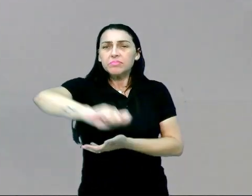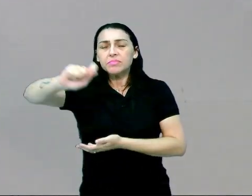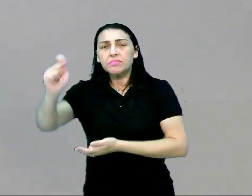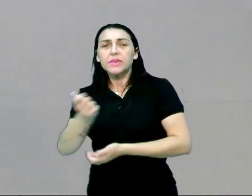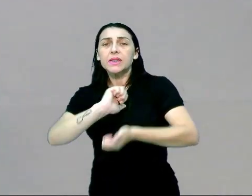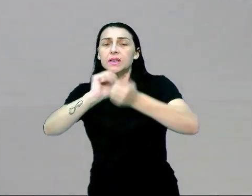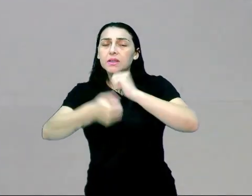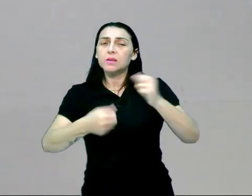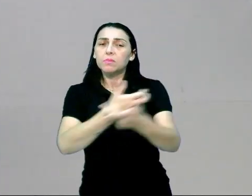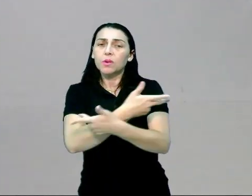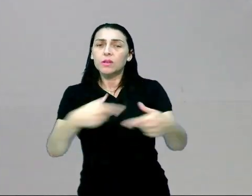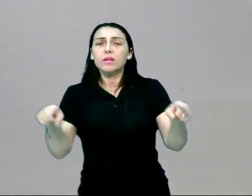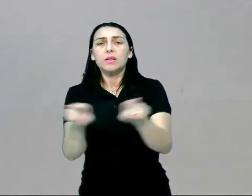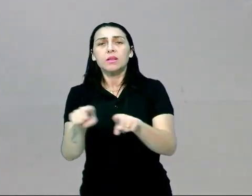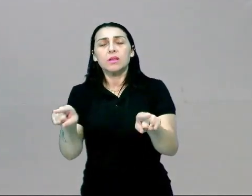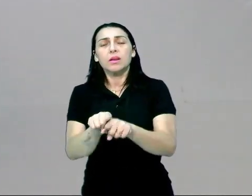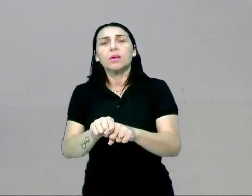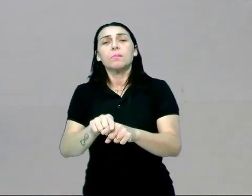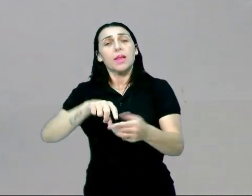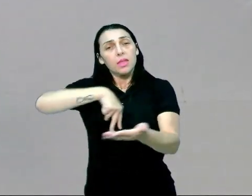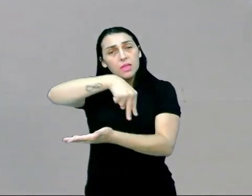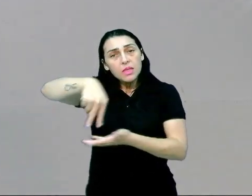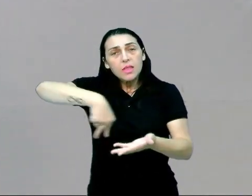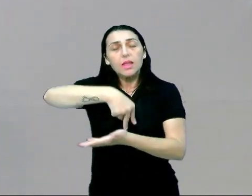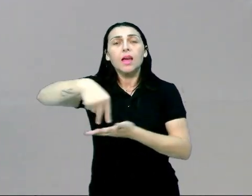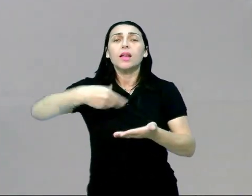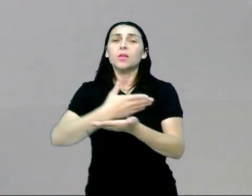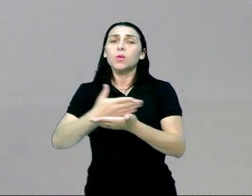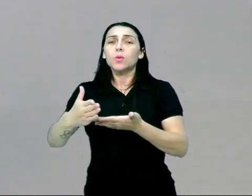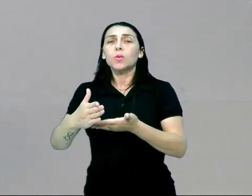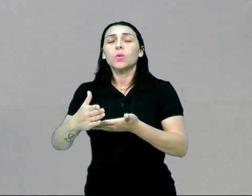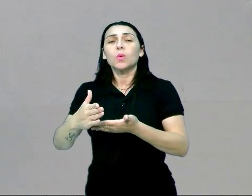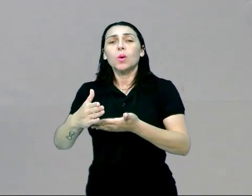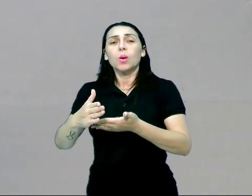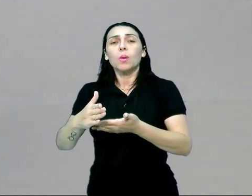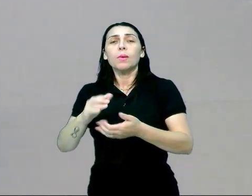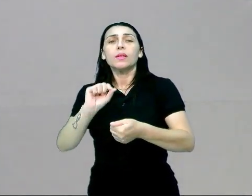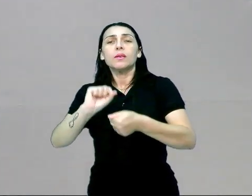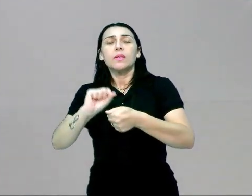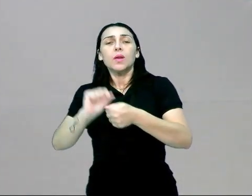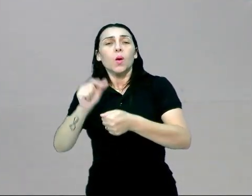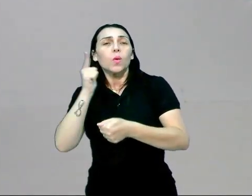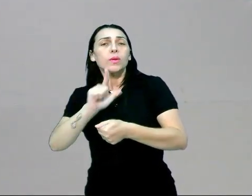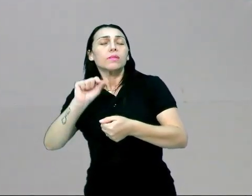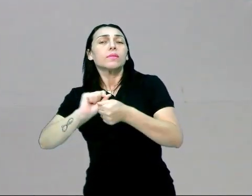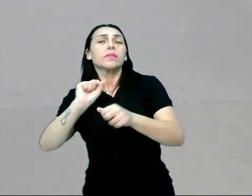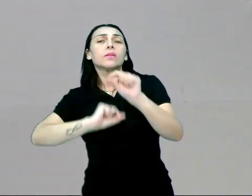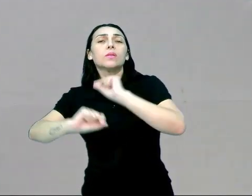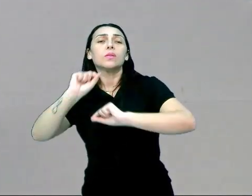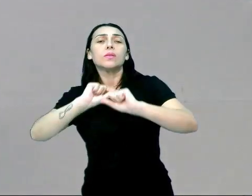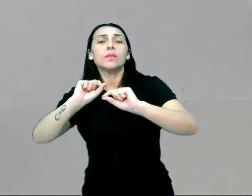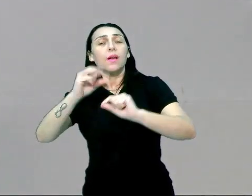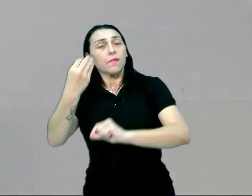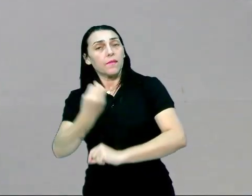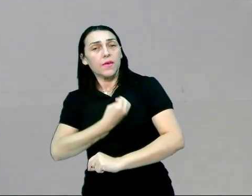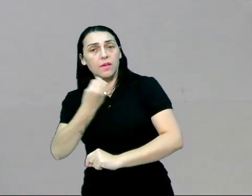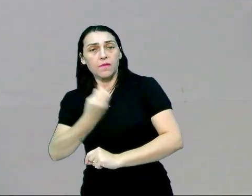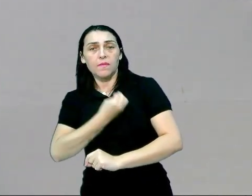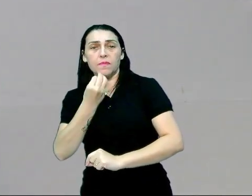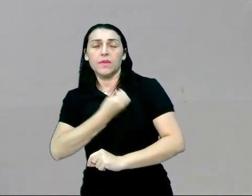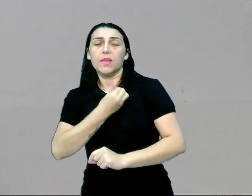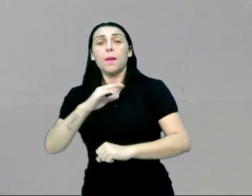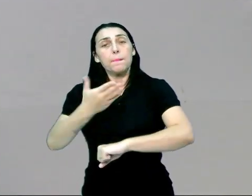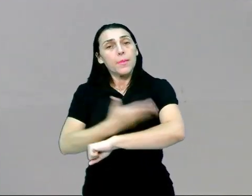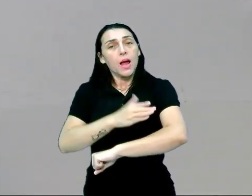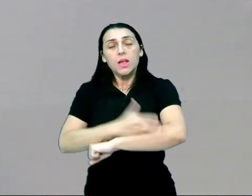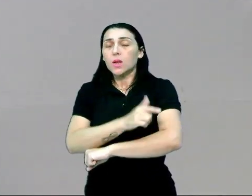eSport, em que a gente, do Nintendo Wii, em que a gente começa a simular movimentos. E aí a gente consegue fazer o quê? Essa vivência de determinadas práticas